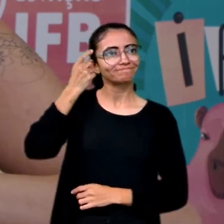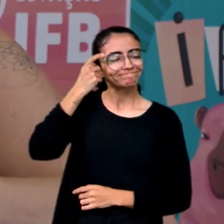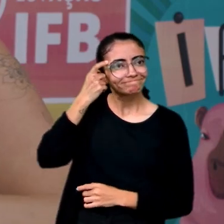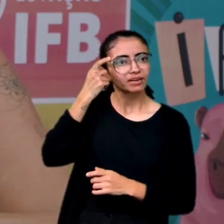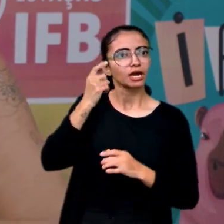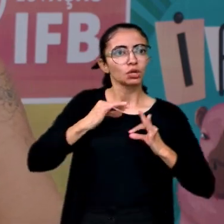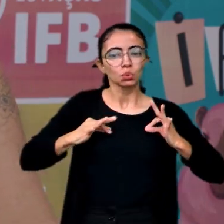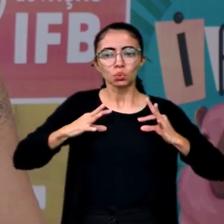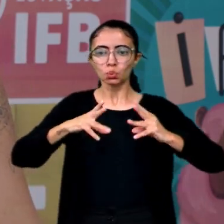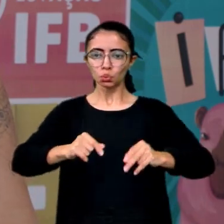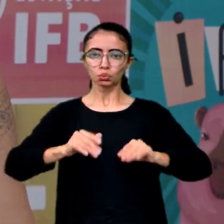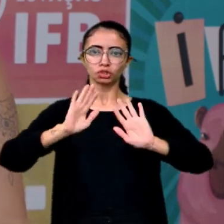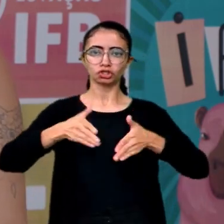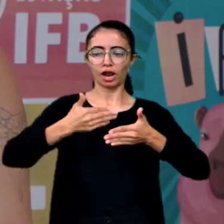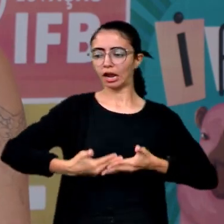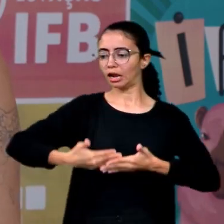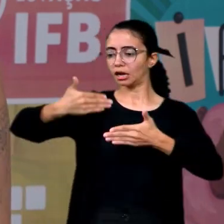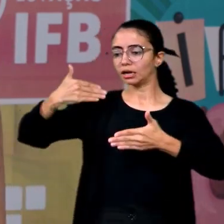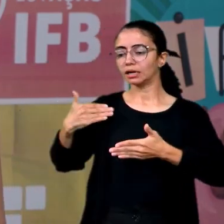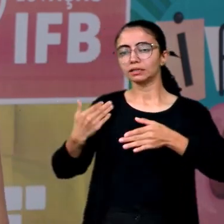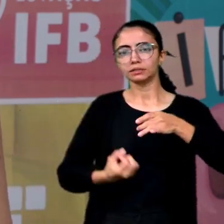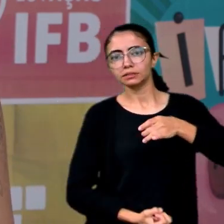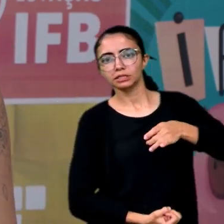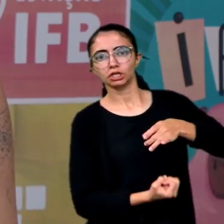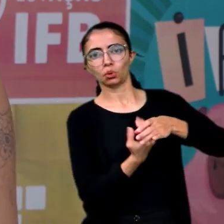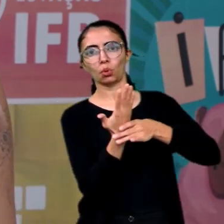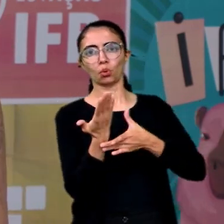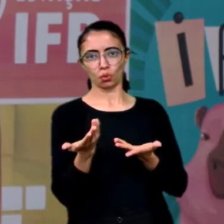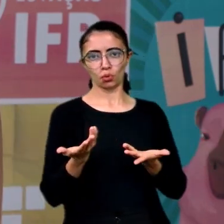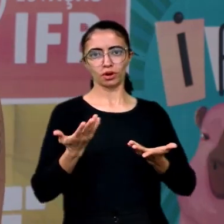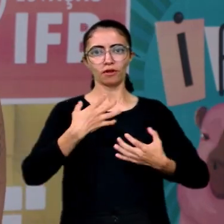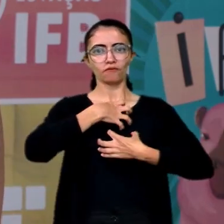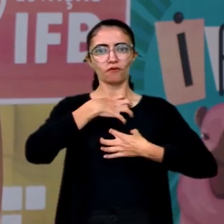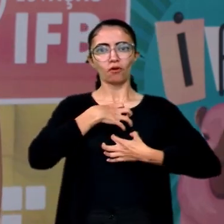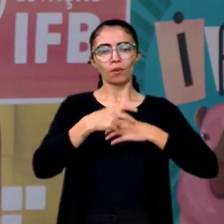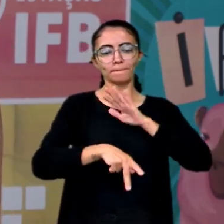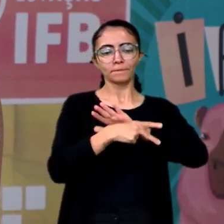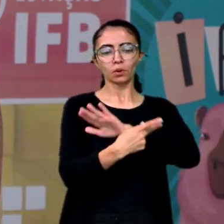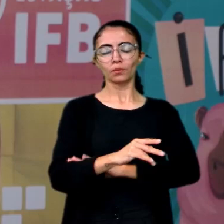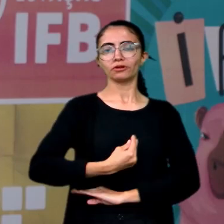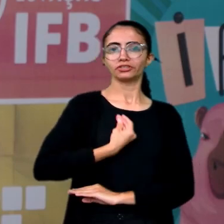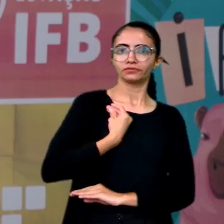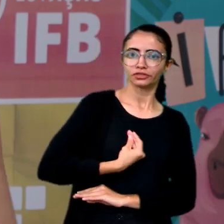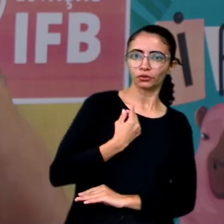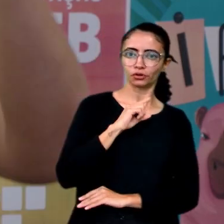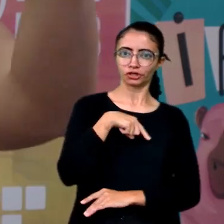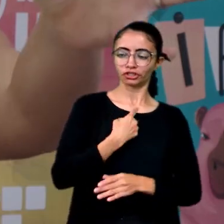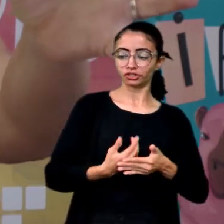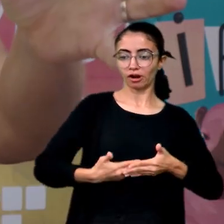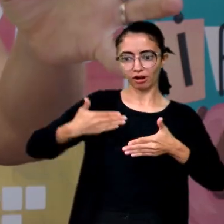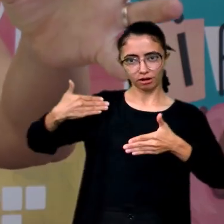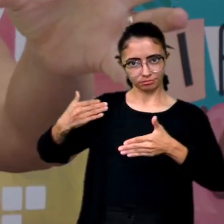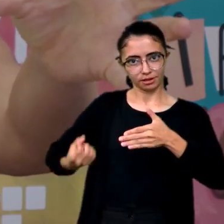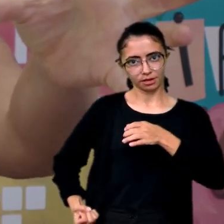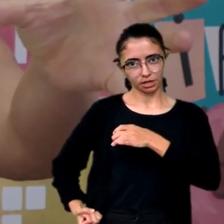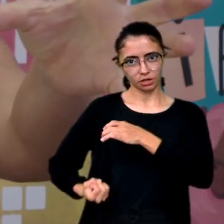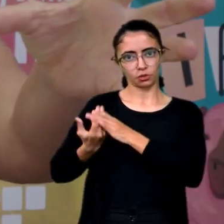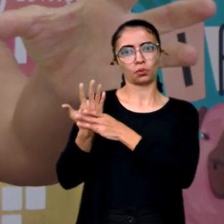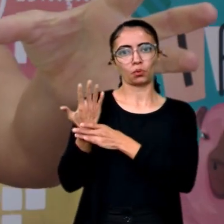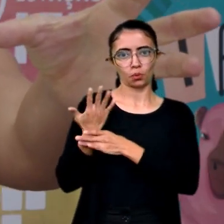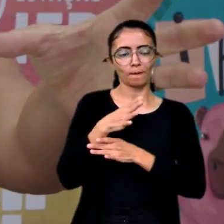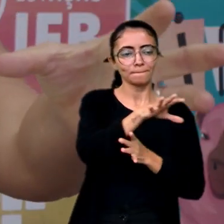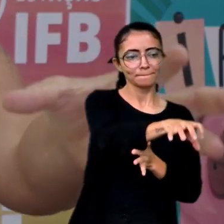hoje, essa linha, né, essa forma de viver que é linear, que a gente criou, que pega a matéria-prima